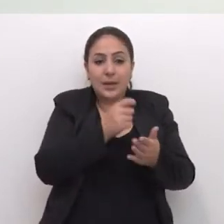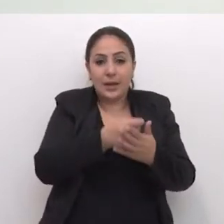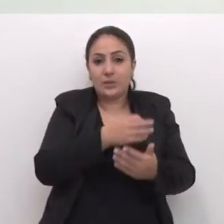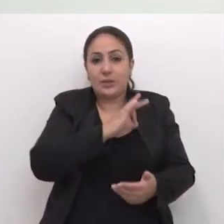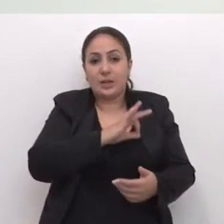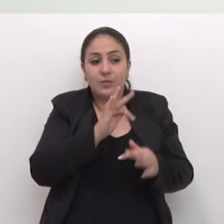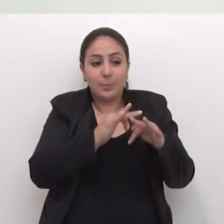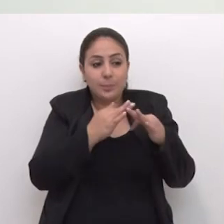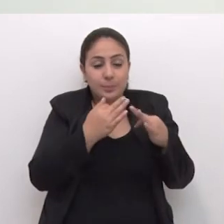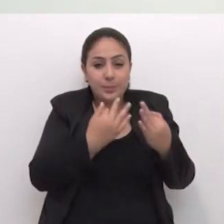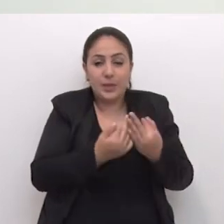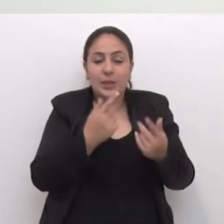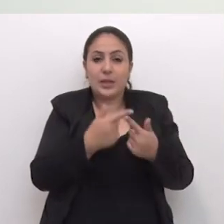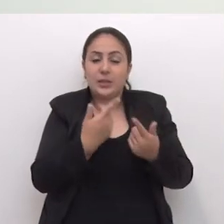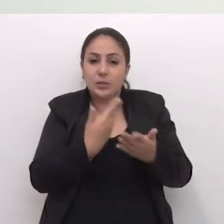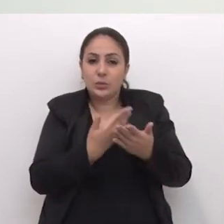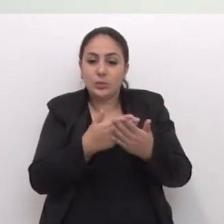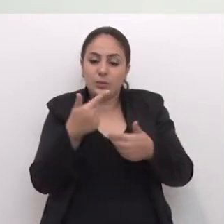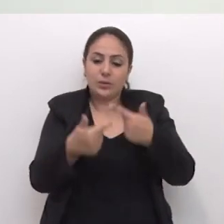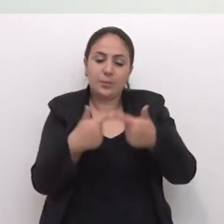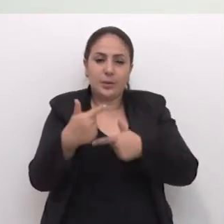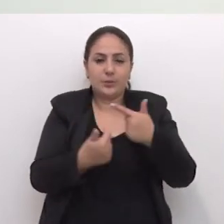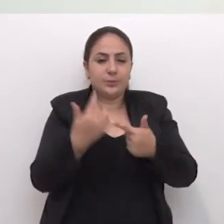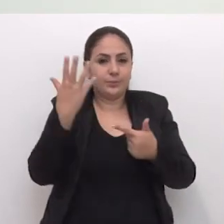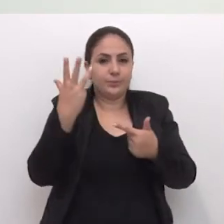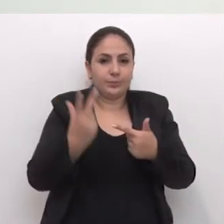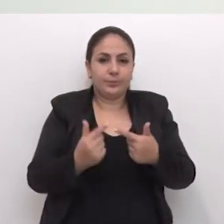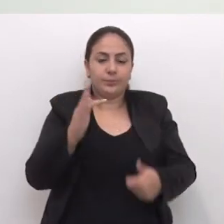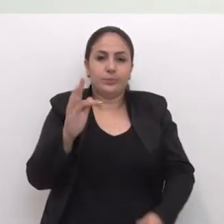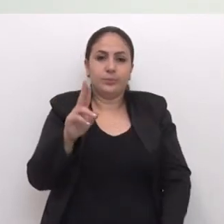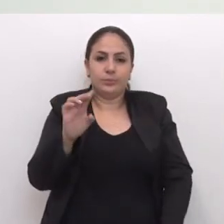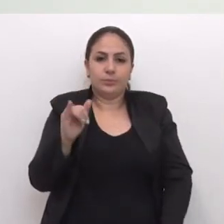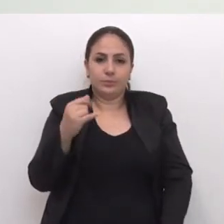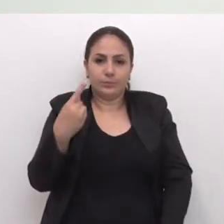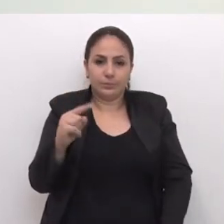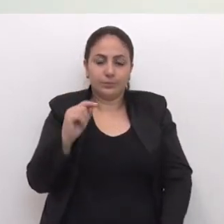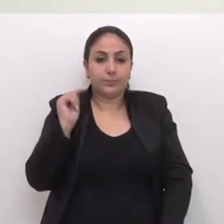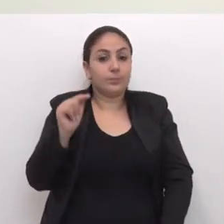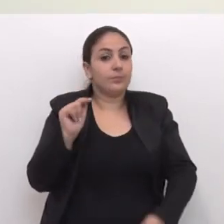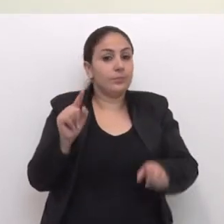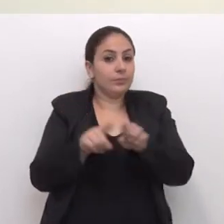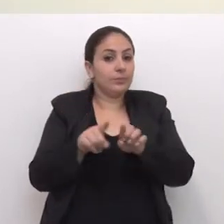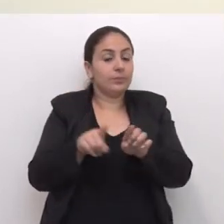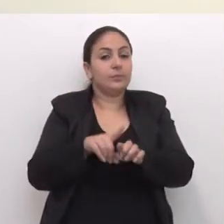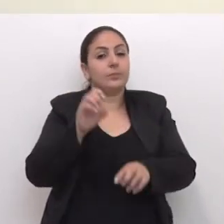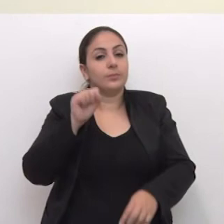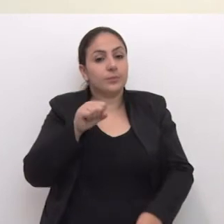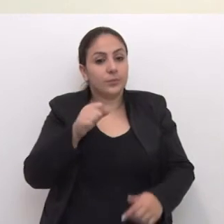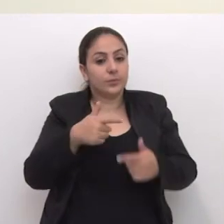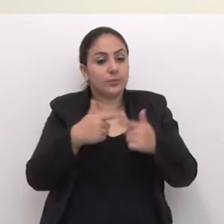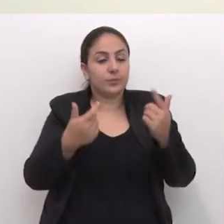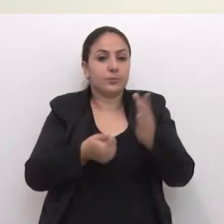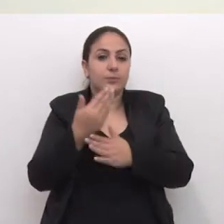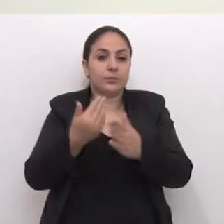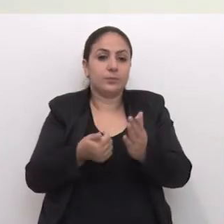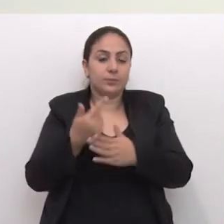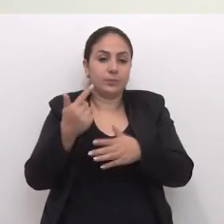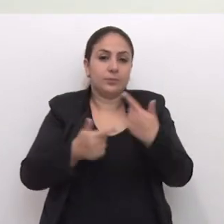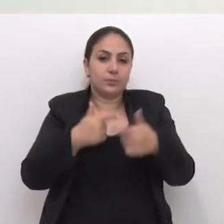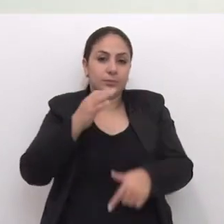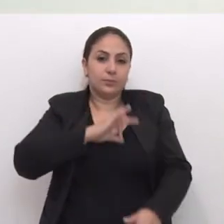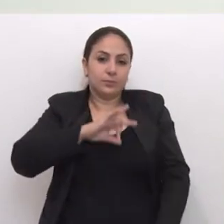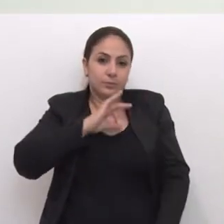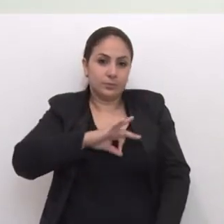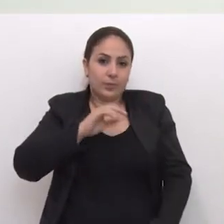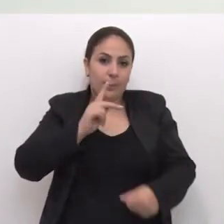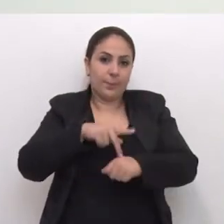sustentaram suas famílias, seus estudos, seu trabalho a partir da Fundação. E ela é também, sim, uma grande geradora de